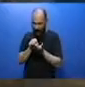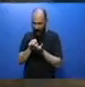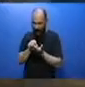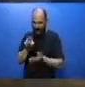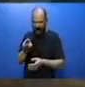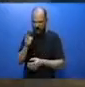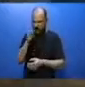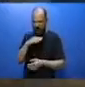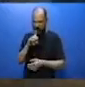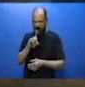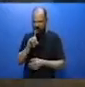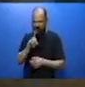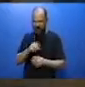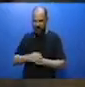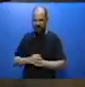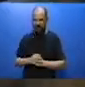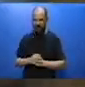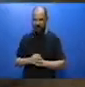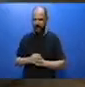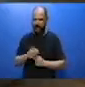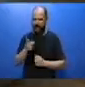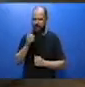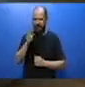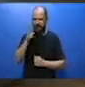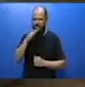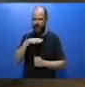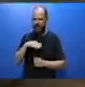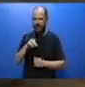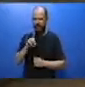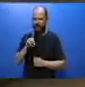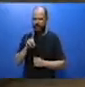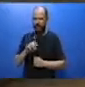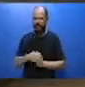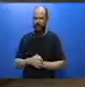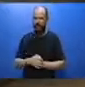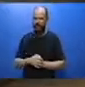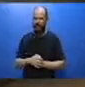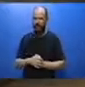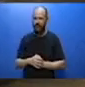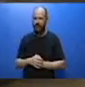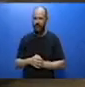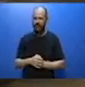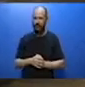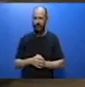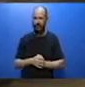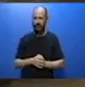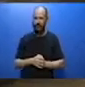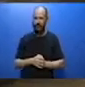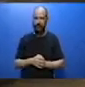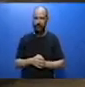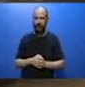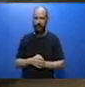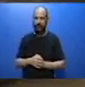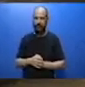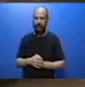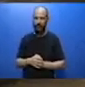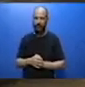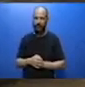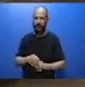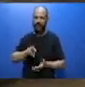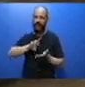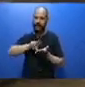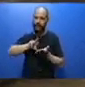mal. Elas não fazem mal nenhum. Percebam? E tem diversos tipos